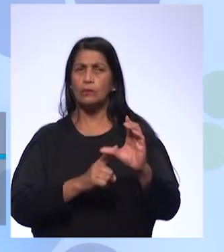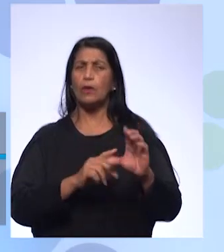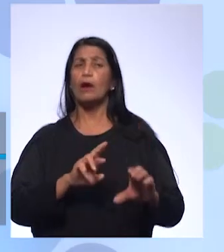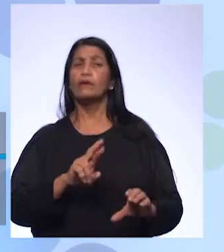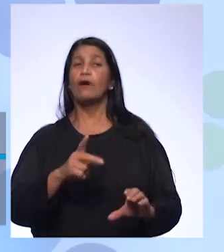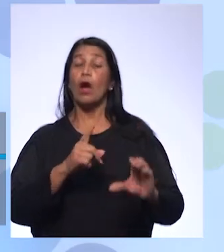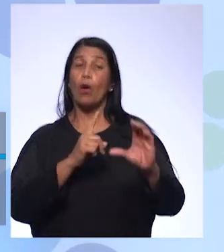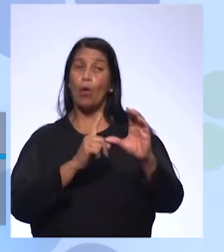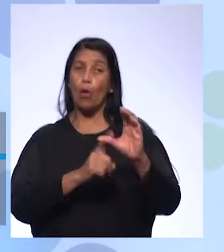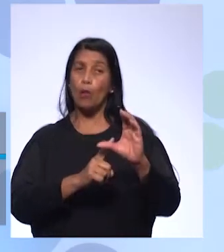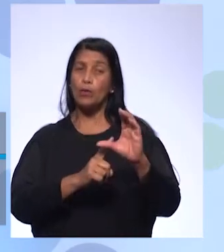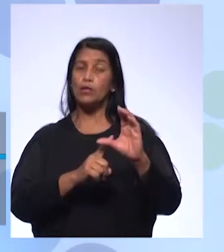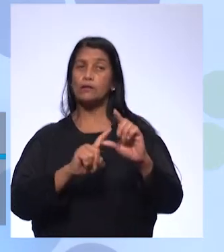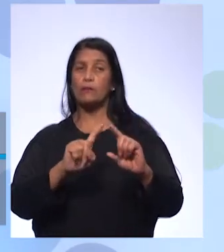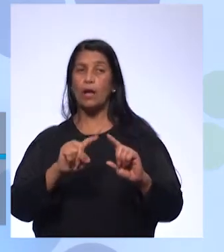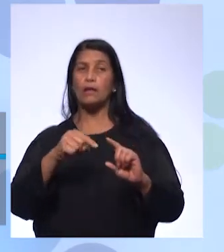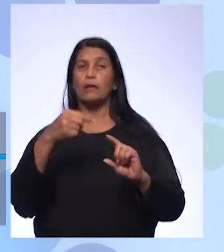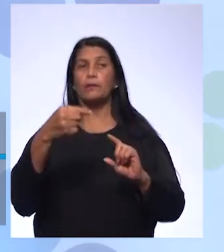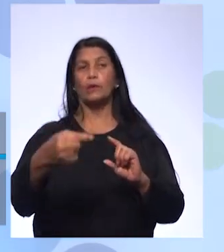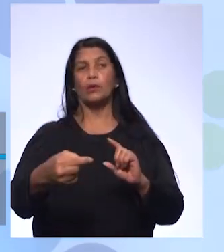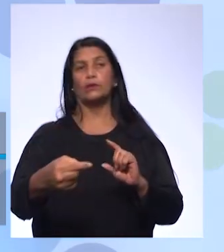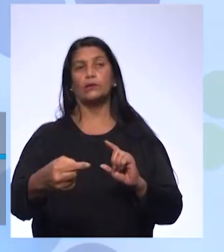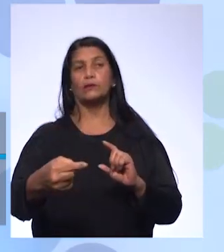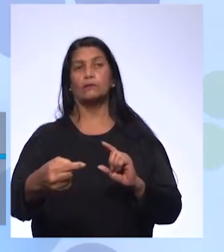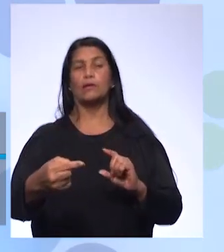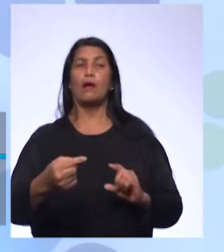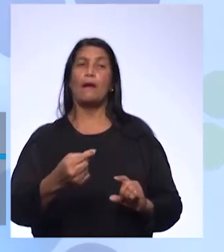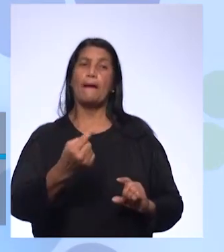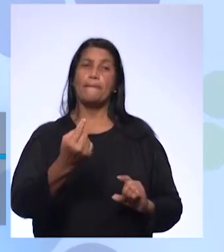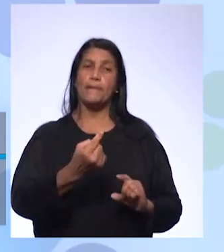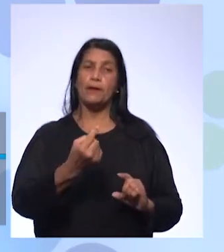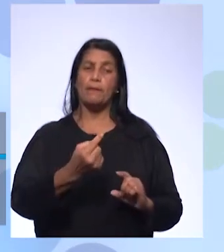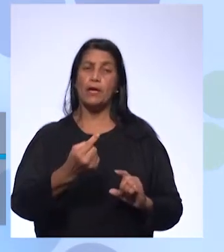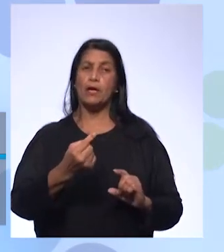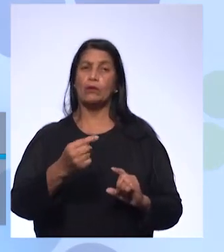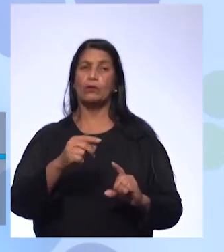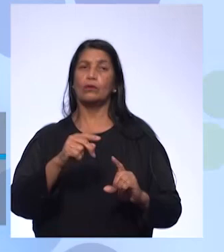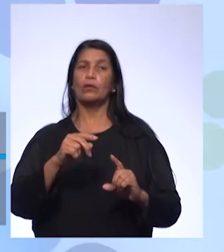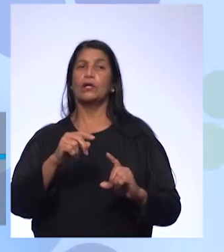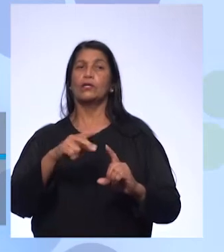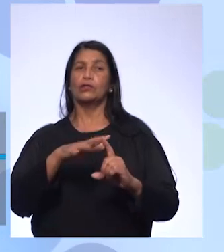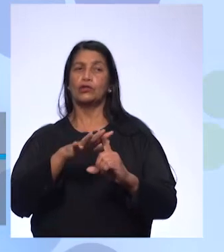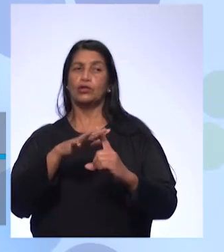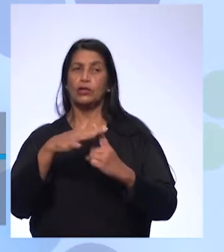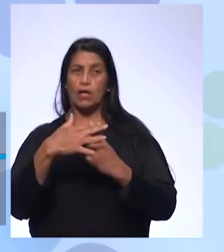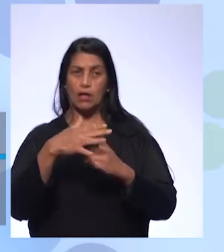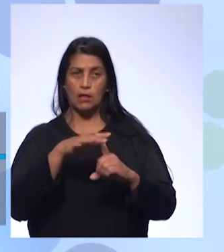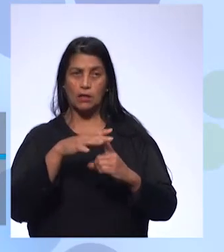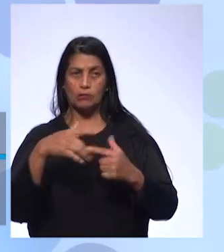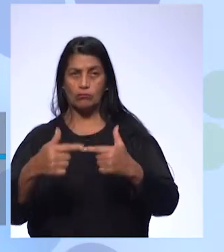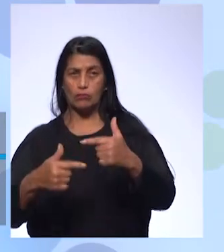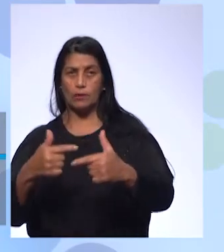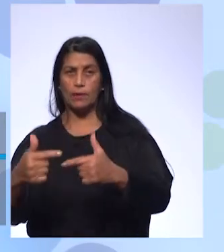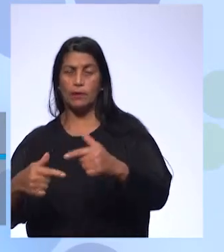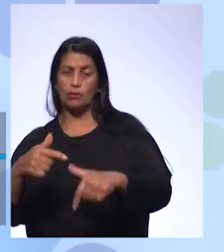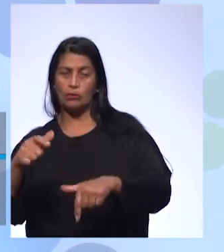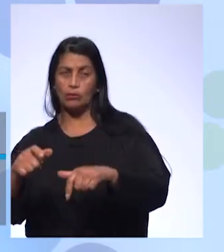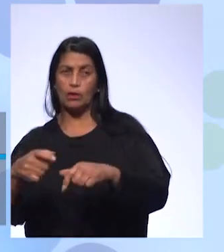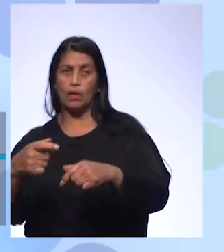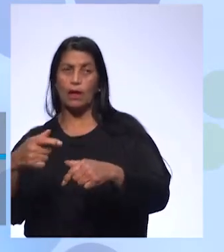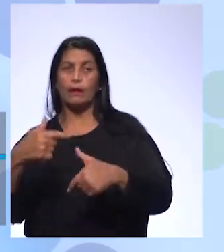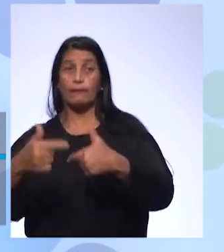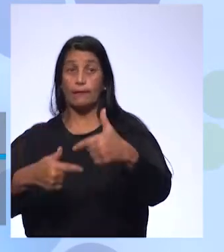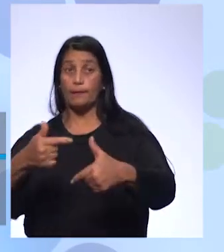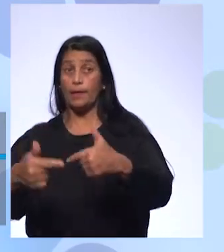vir posteriormente ao socialismo. Primeiro você socializa os meios de produção entre os trabalhadores. Quando os